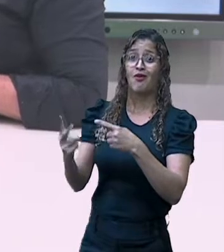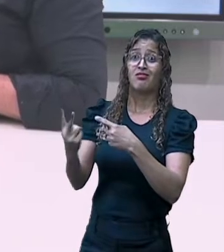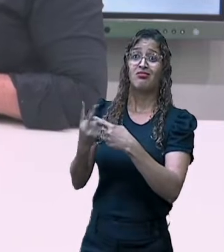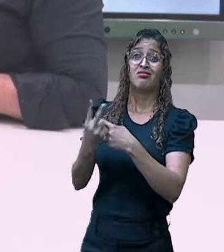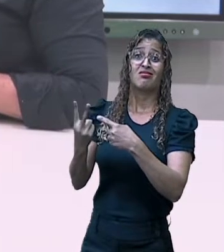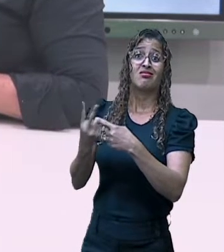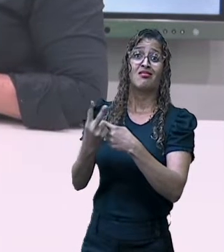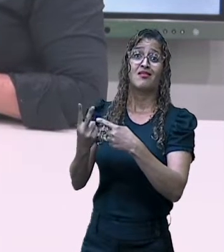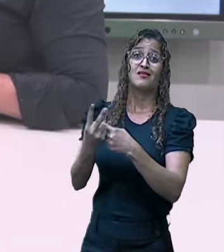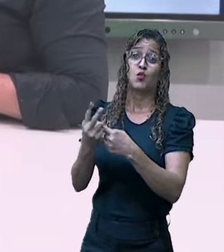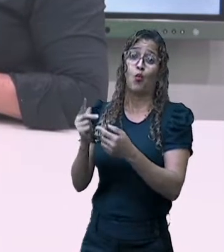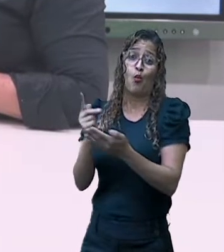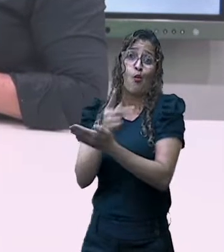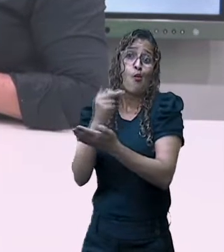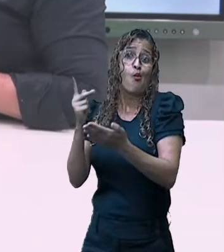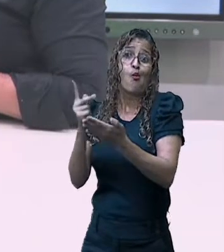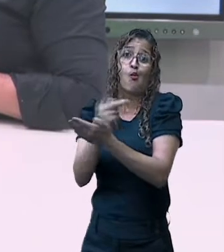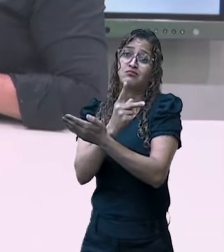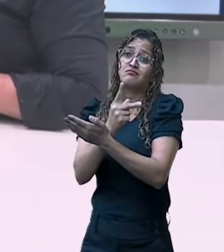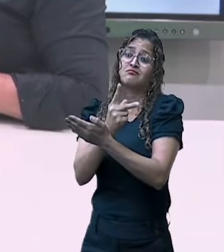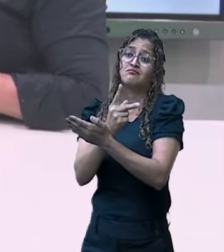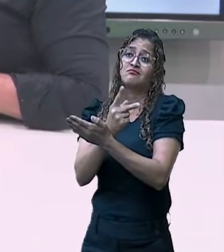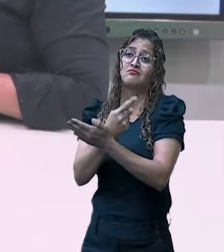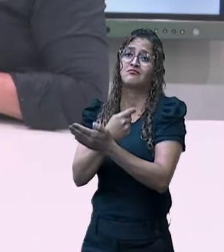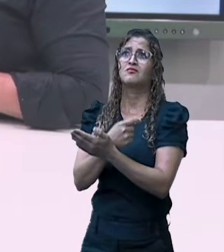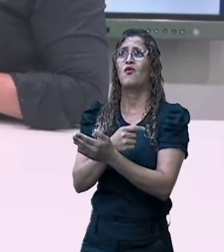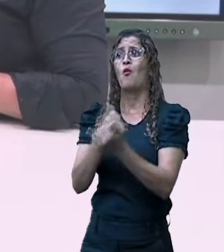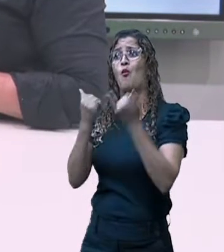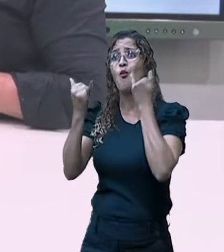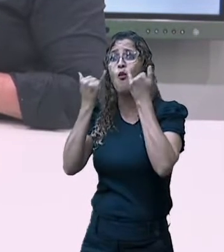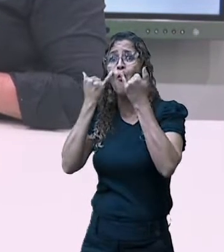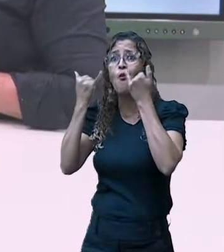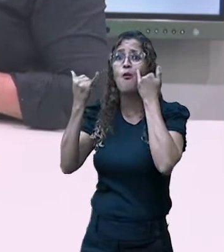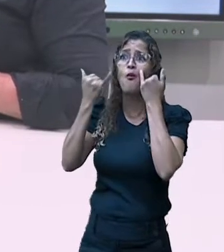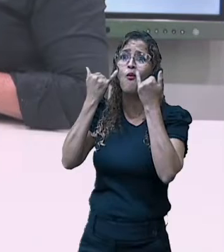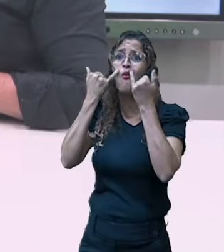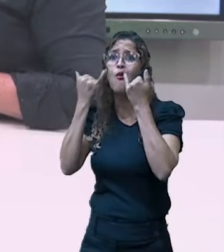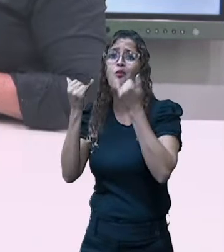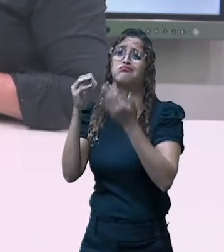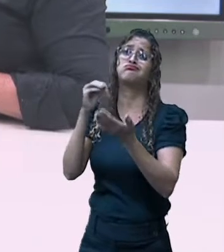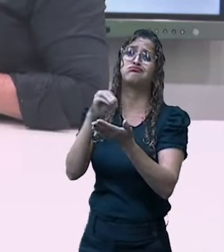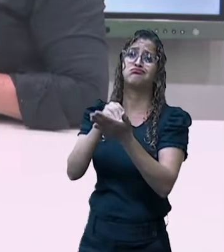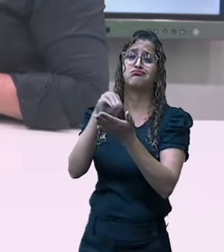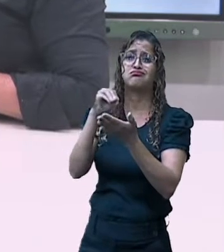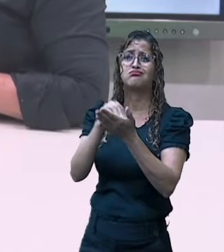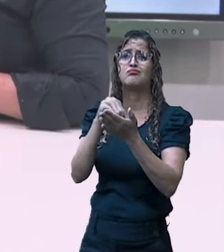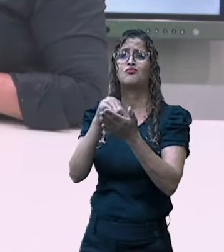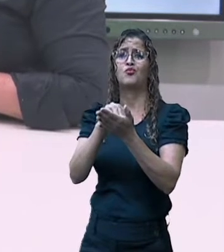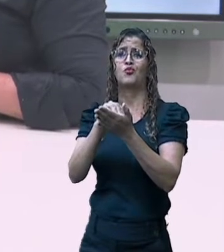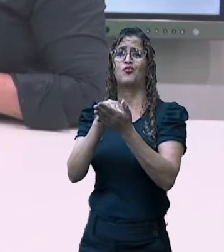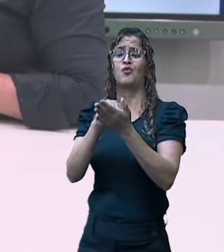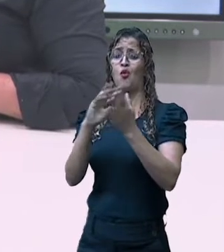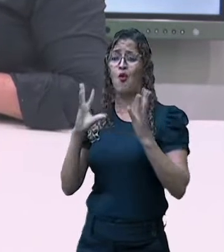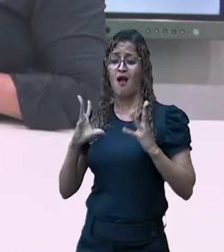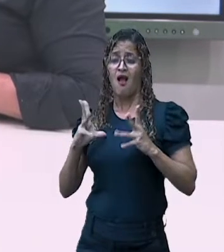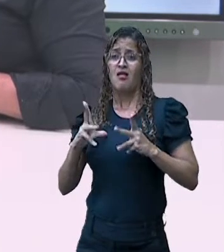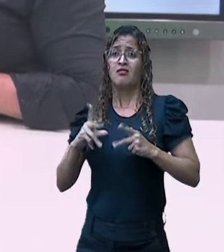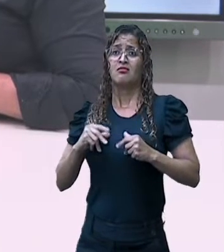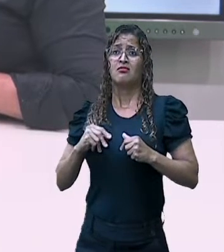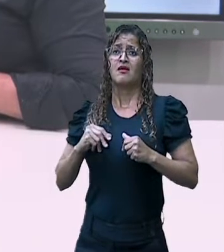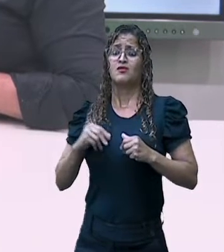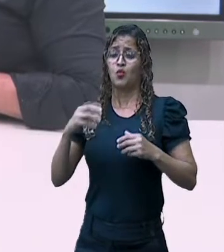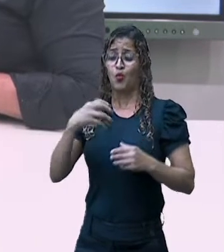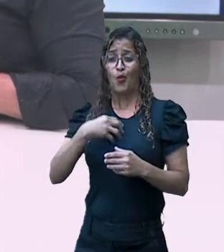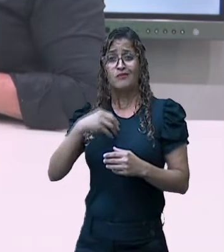feito adequadamente, às vezes falta de informação mesmo sobre como higienizar, como cuidar,